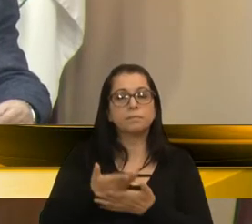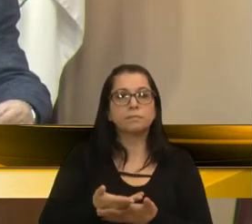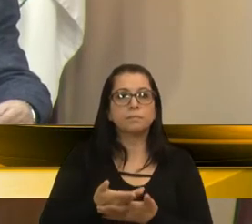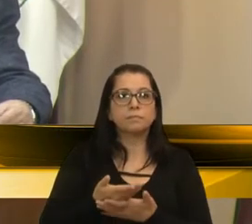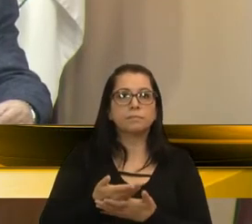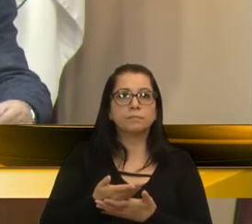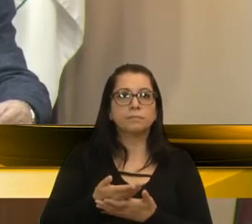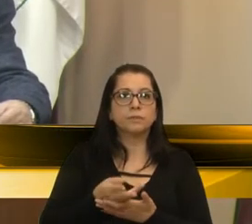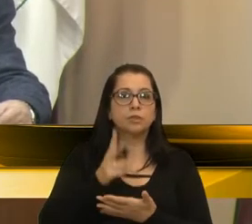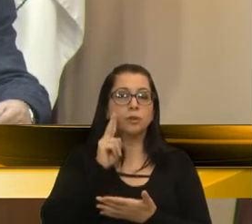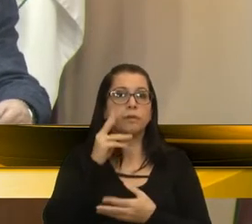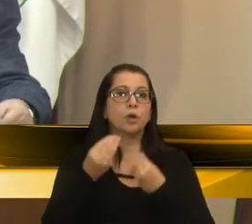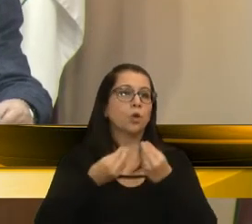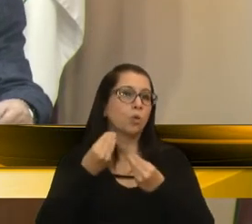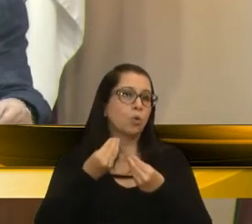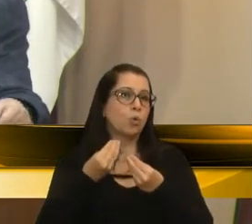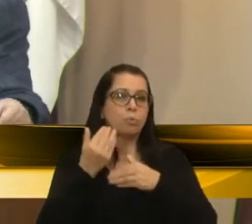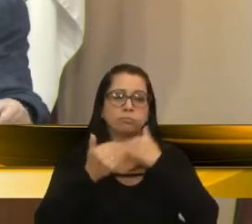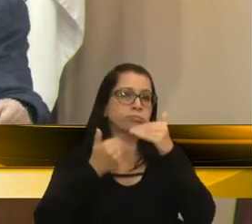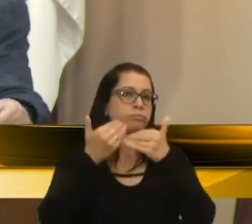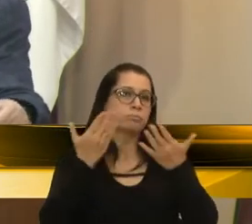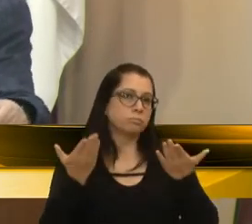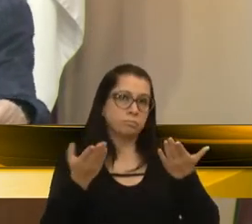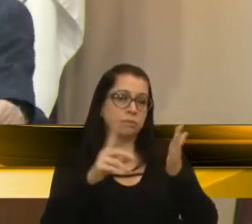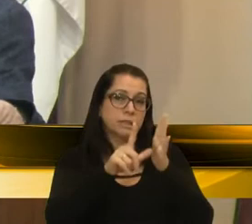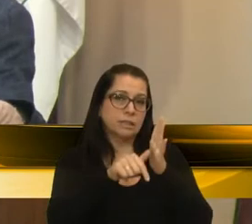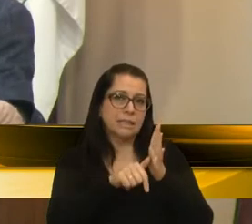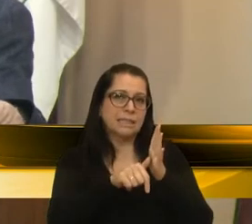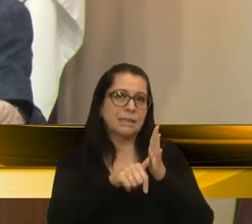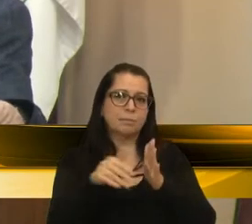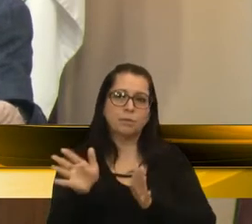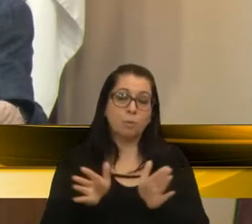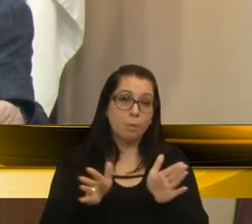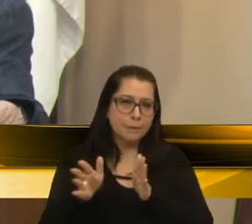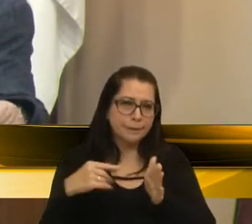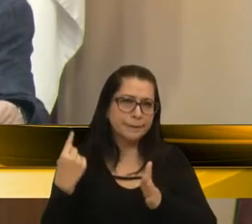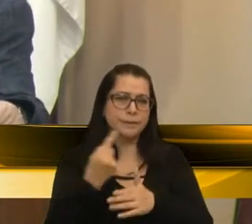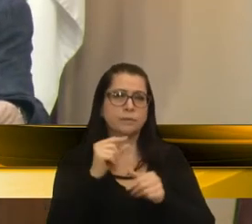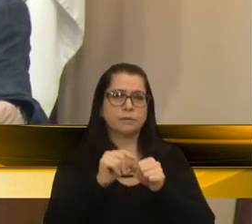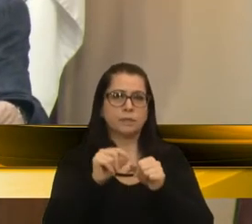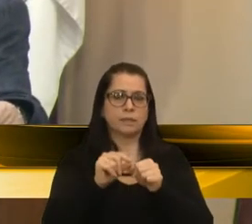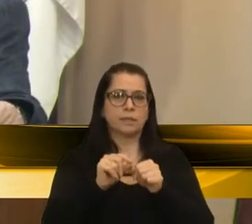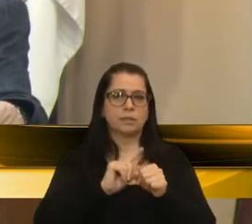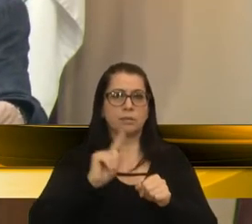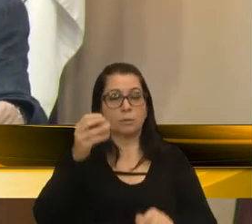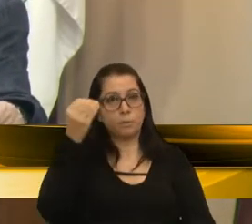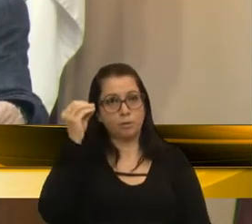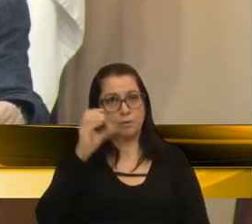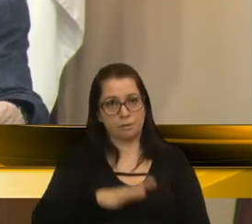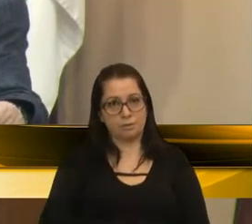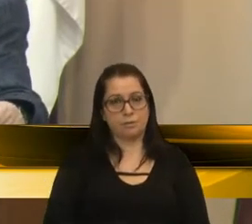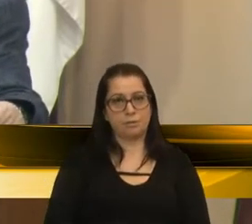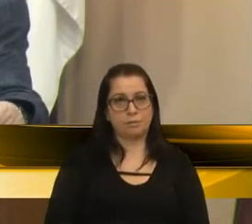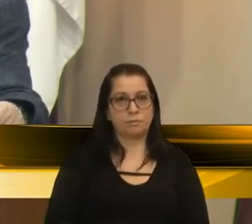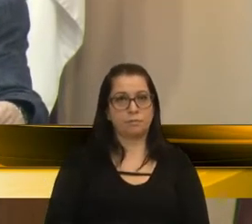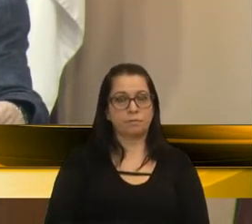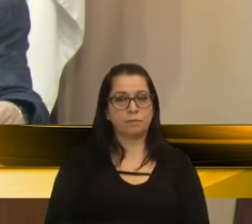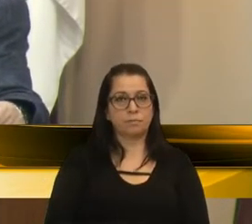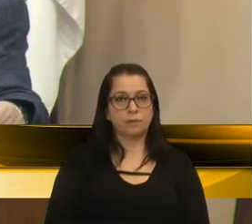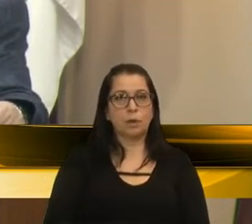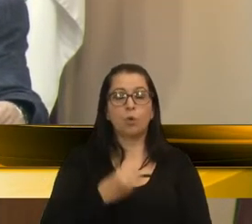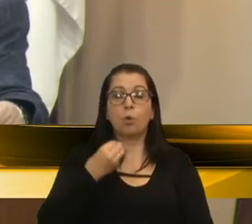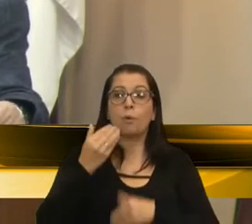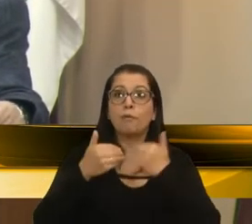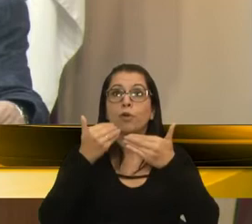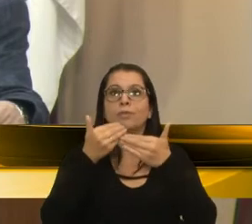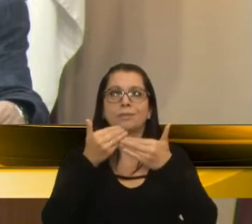nós vermos como é que evoluiu, né, depois de toda aquela mobilização que fizemos indo a Porto Alegre, como